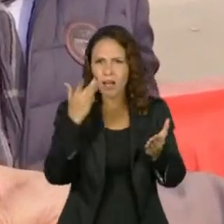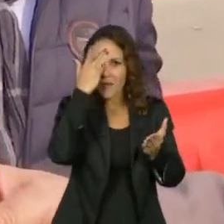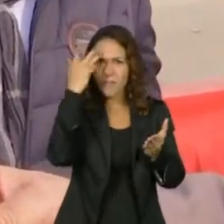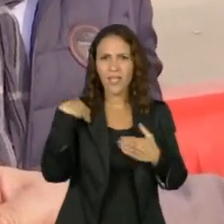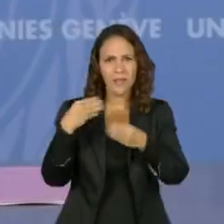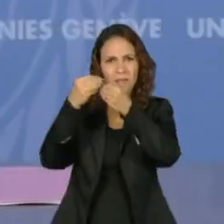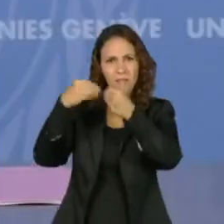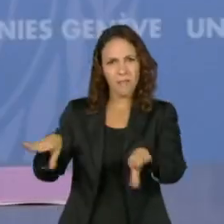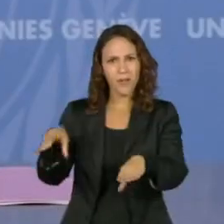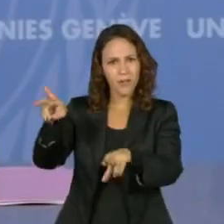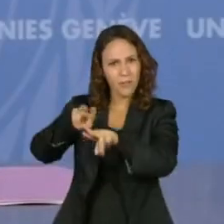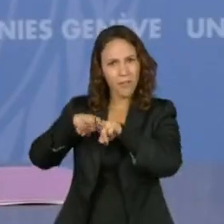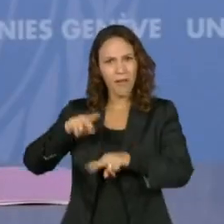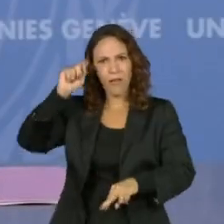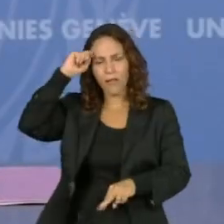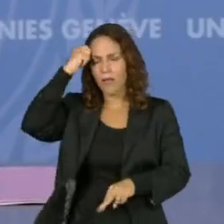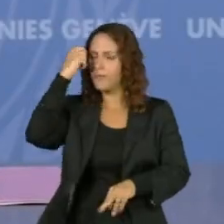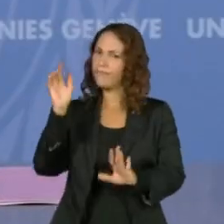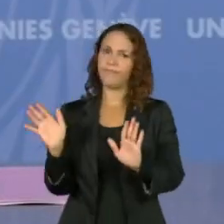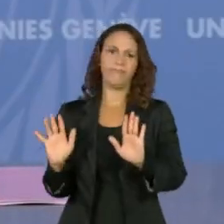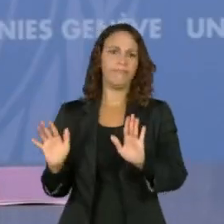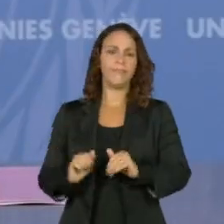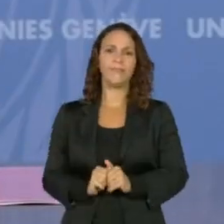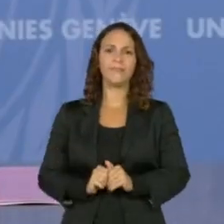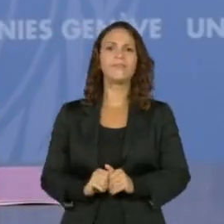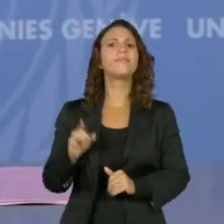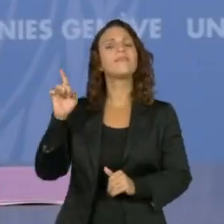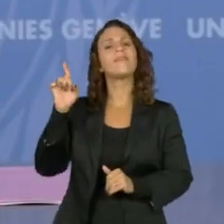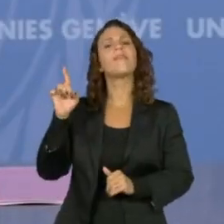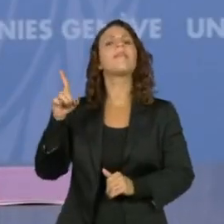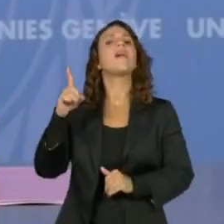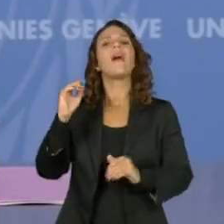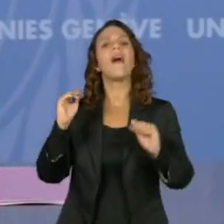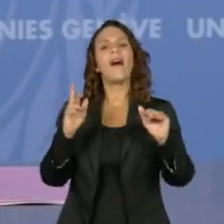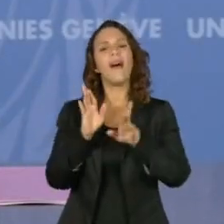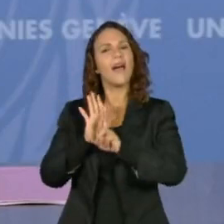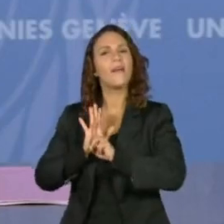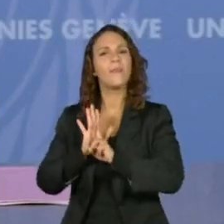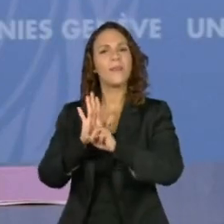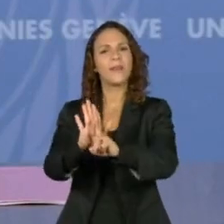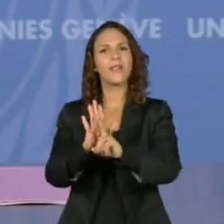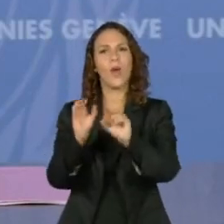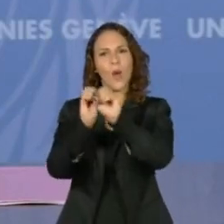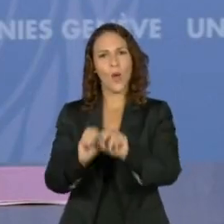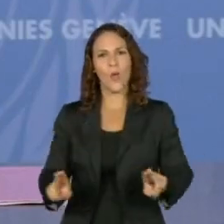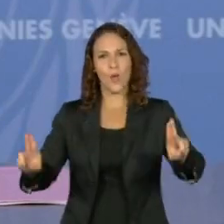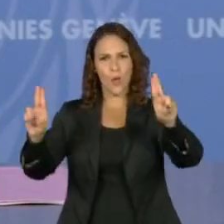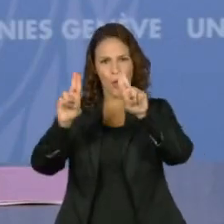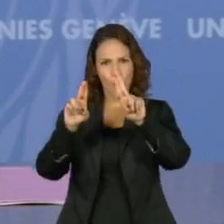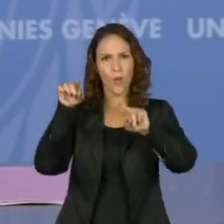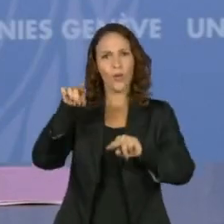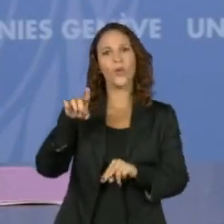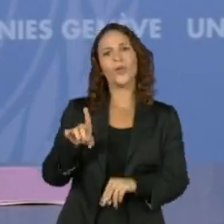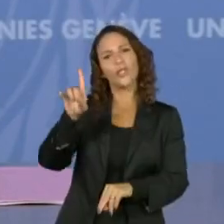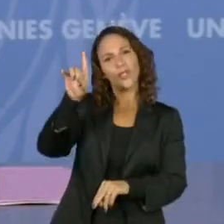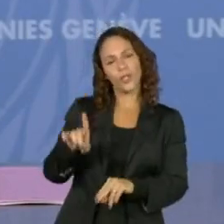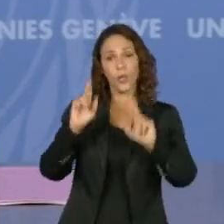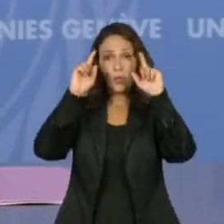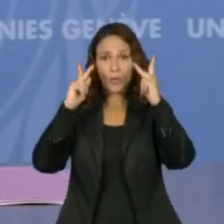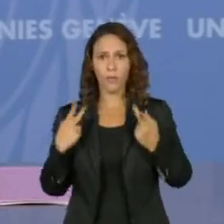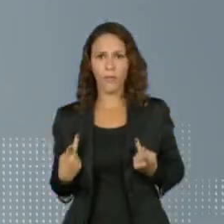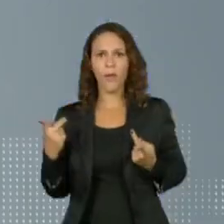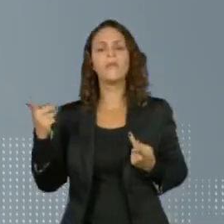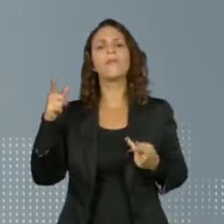para trás. A porta-voz do Alto Comissariado da ONU para Direitos Humanos, Liz Truesdell, disse